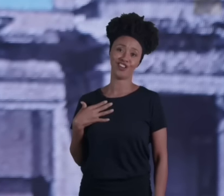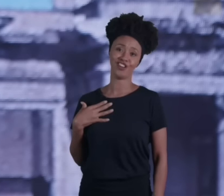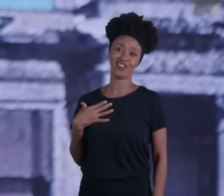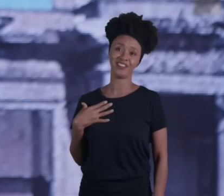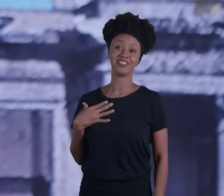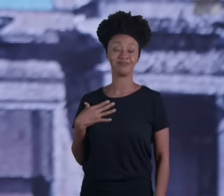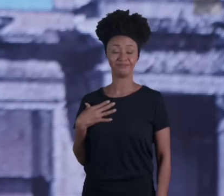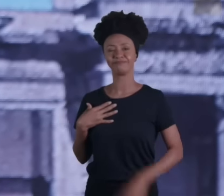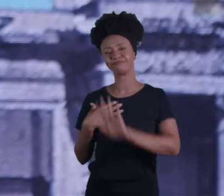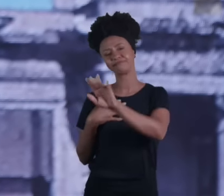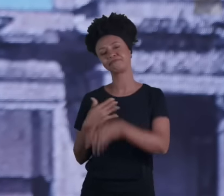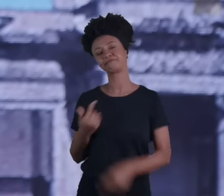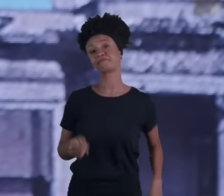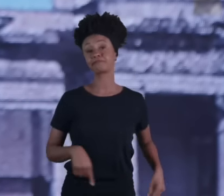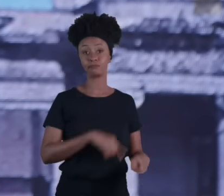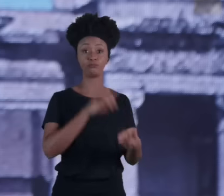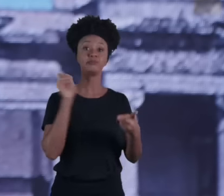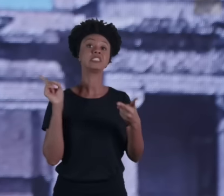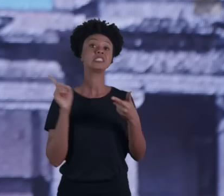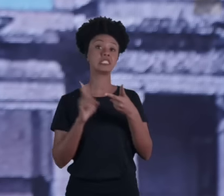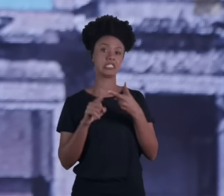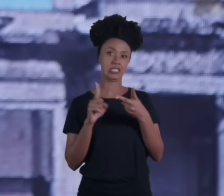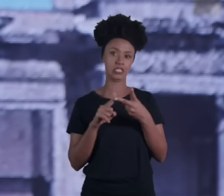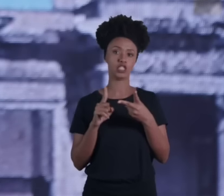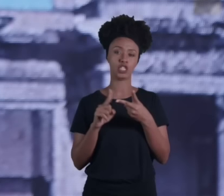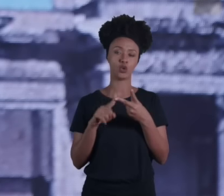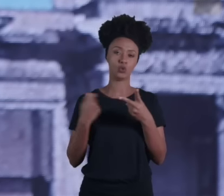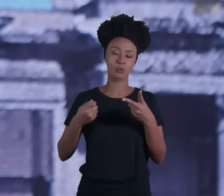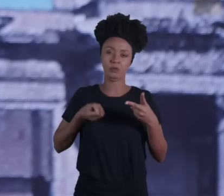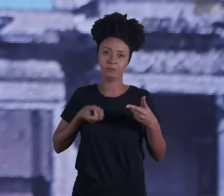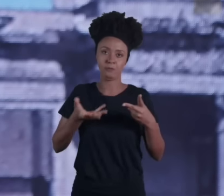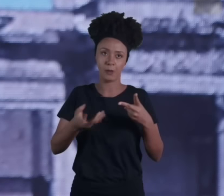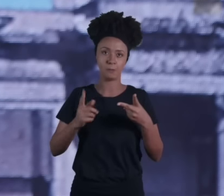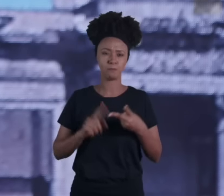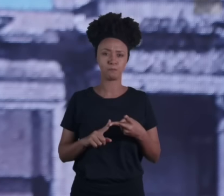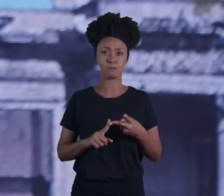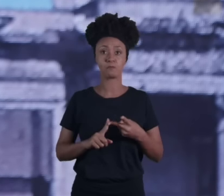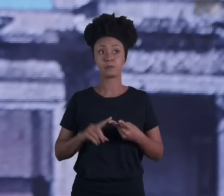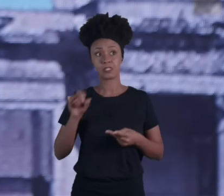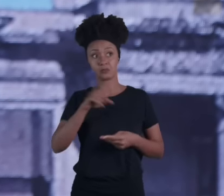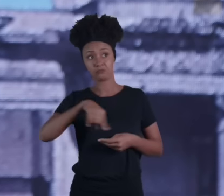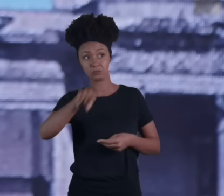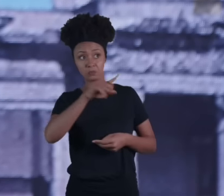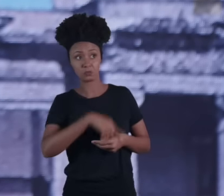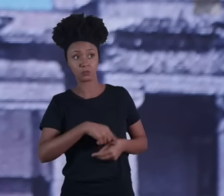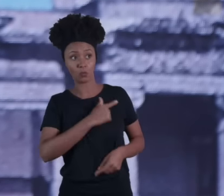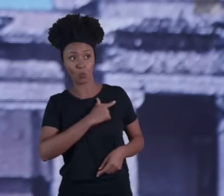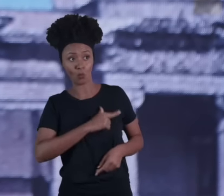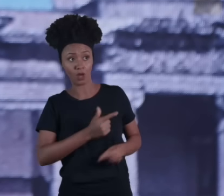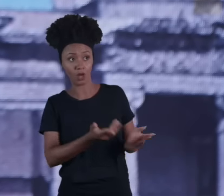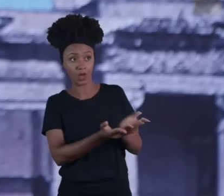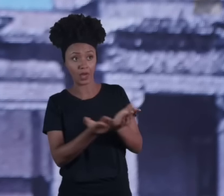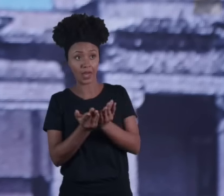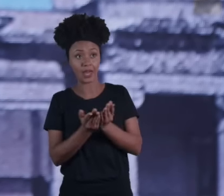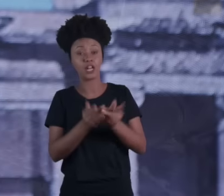A segunda coisa que eu quero dizer nesta afirmação aqui, né? Aos santos que vivem em